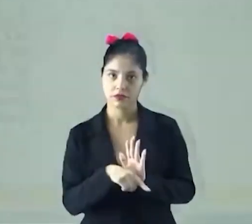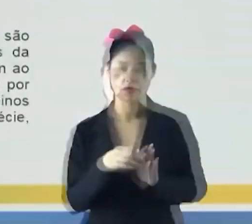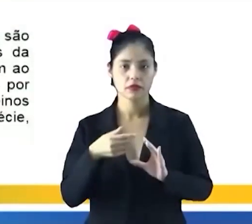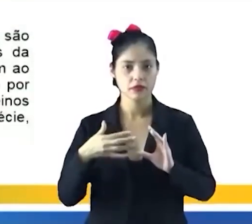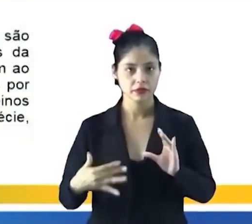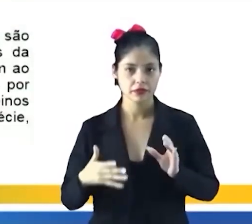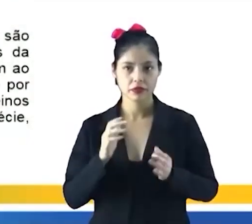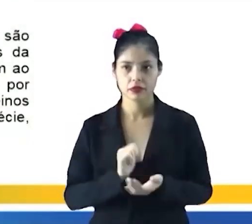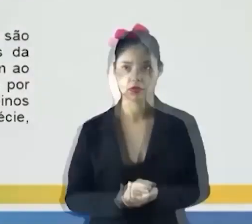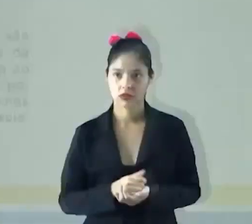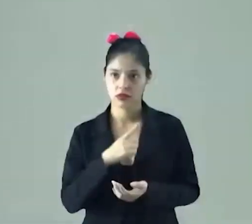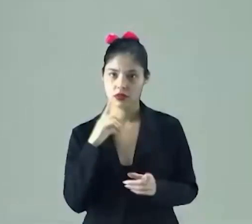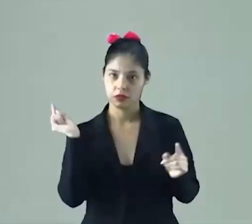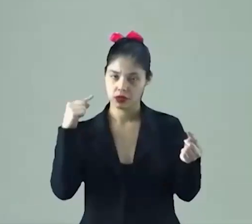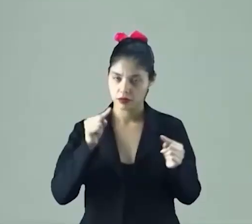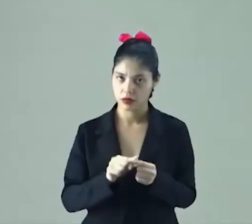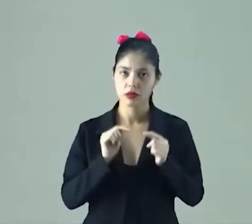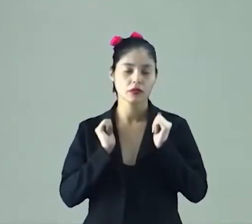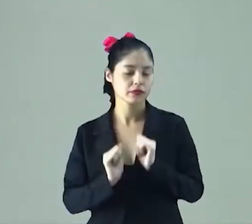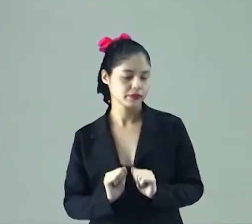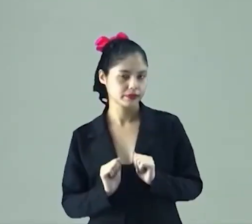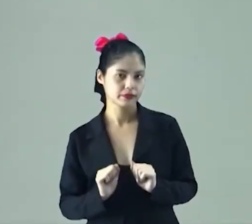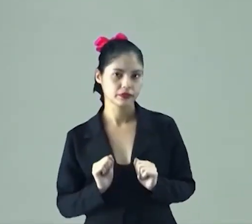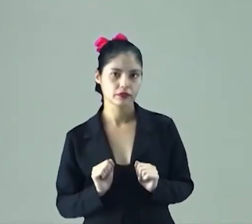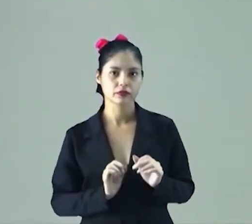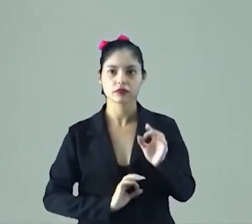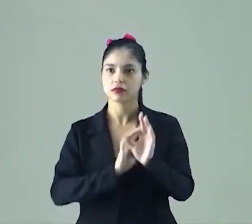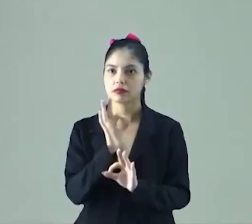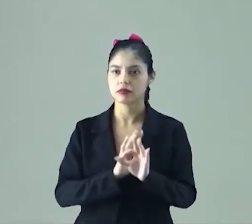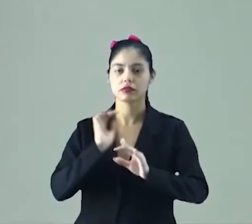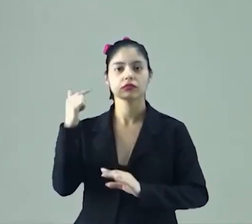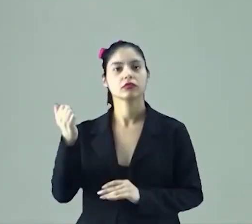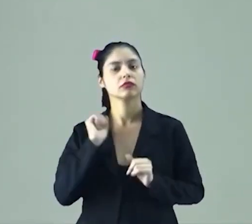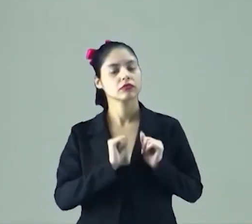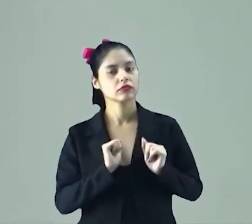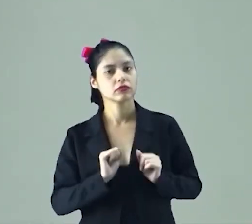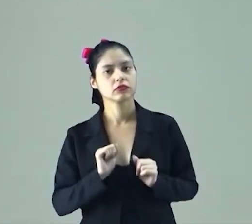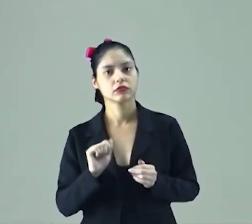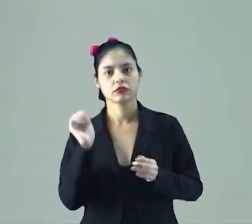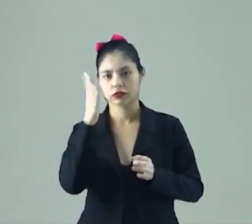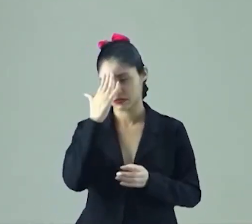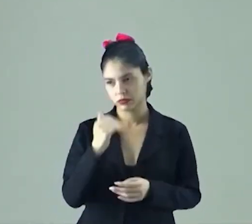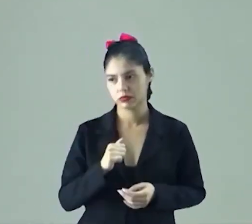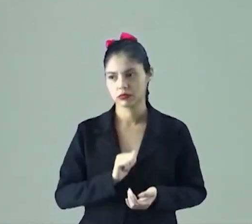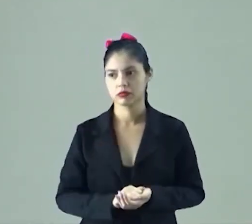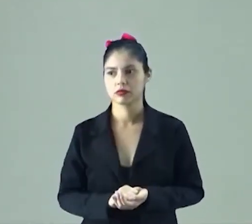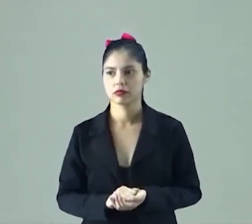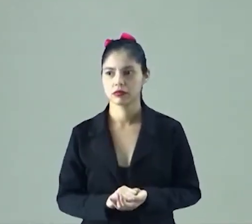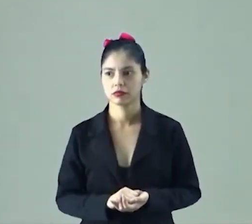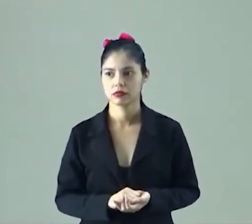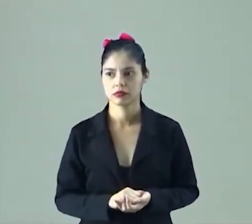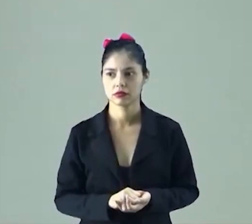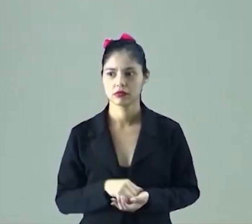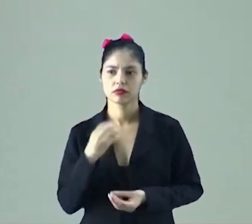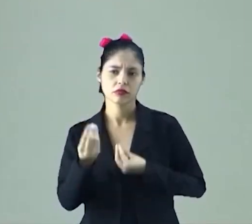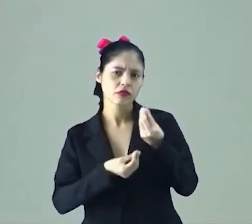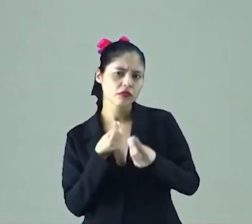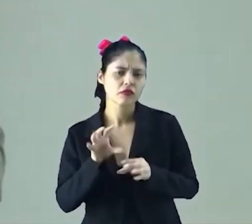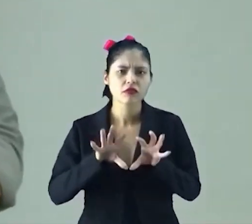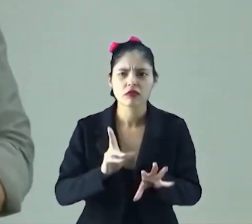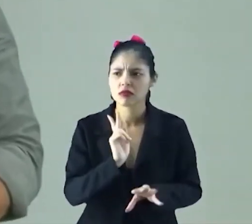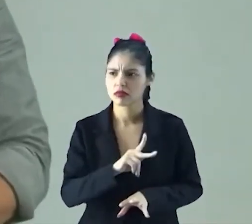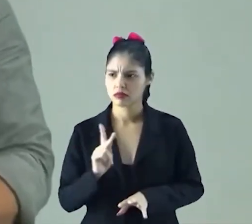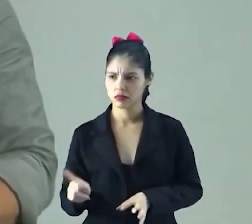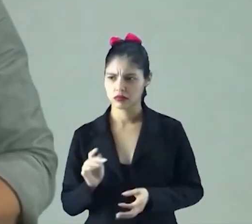espécie são os mais próximos que a gente pode chegar dos organismos lá para poder definir, tá bom? Então vamos avançar aqui. Como é que é isso